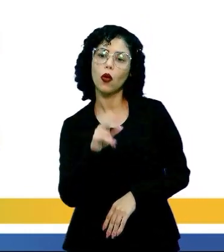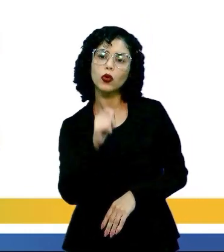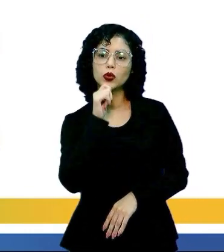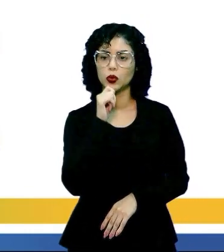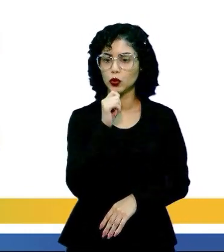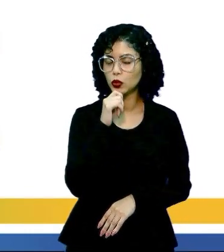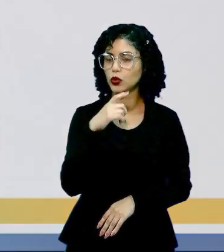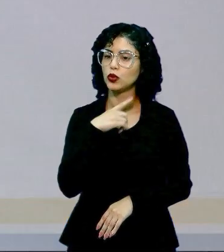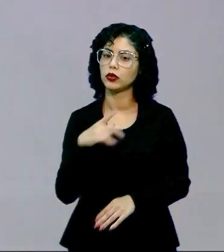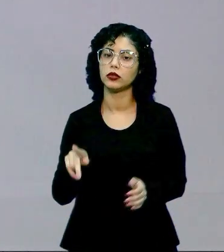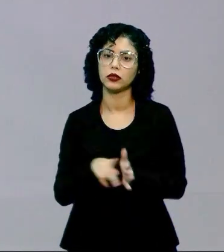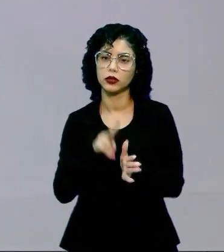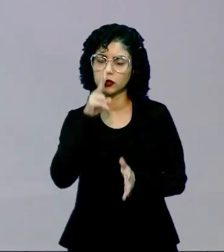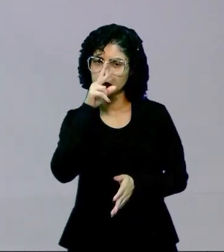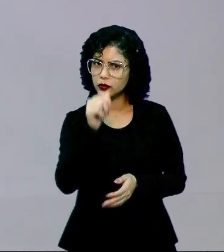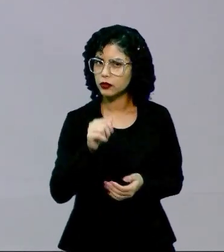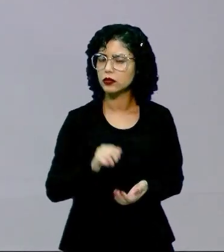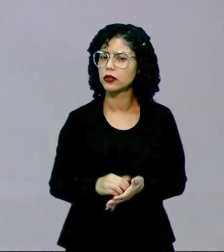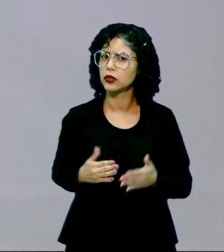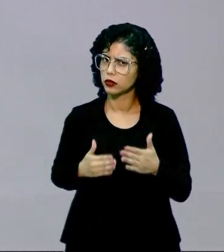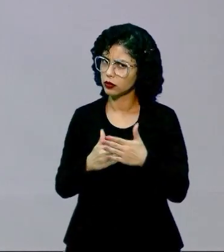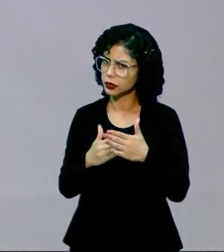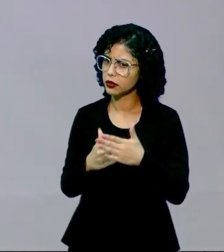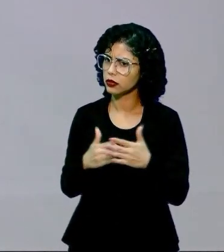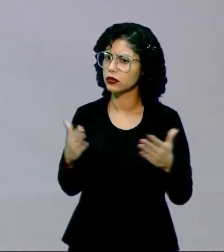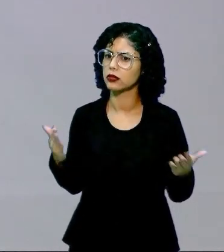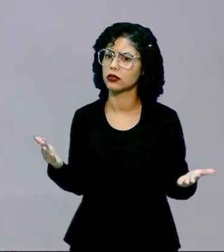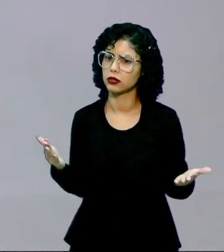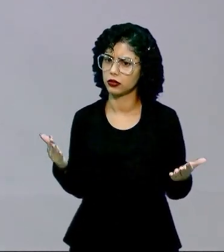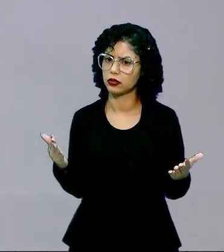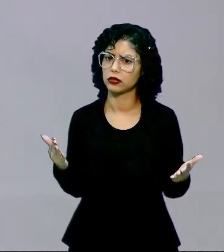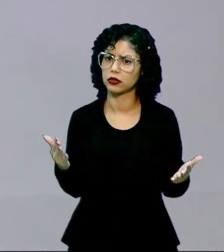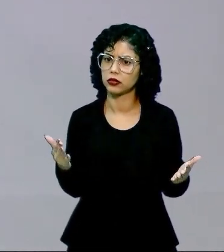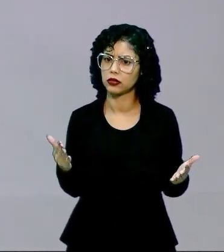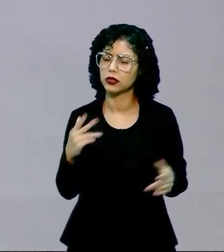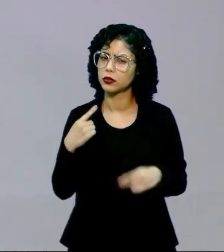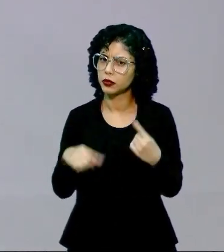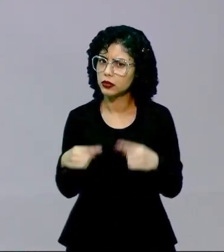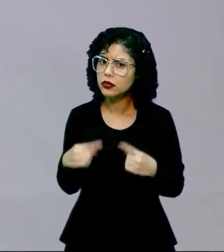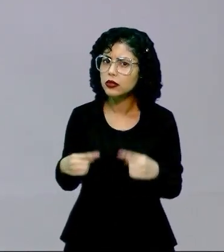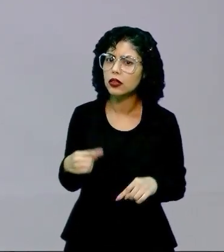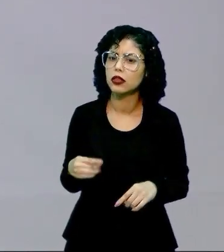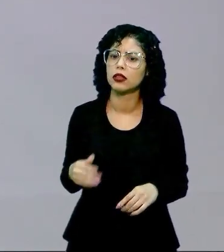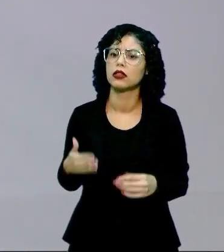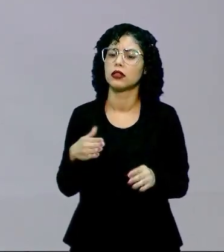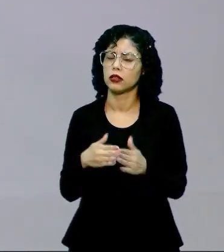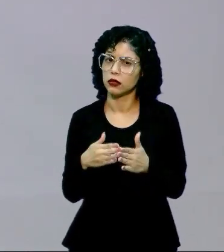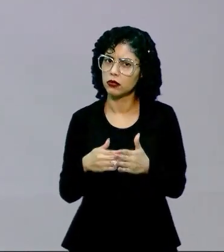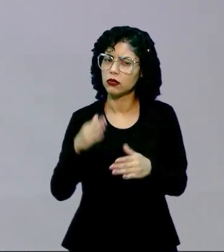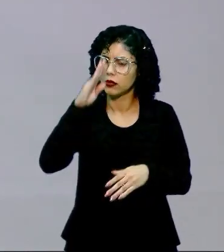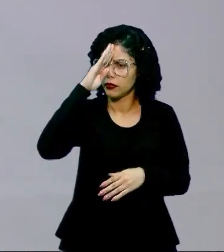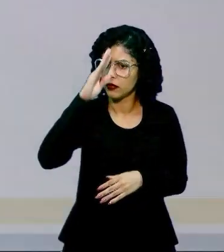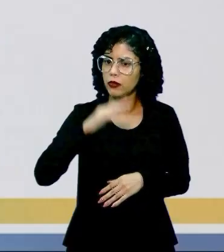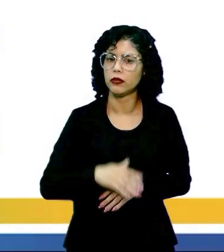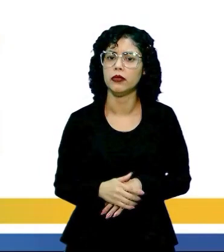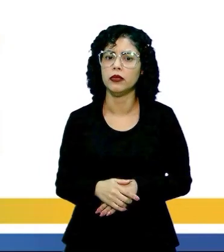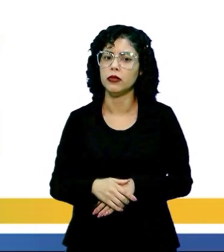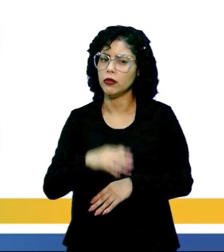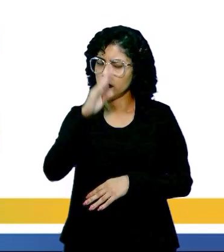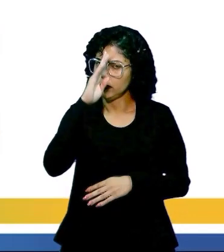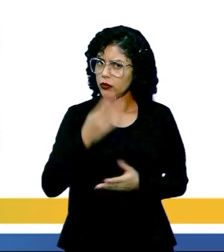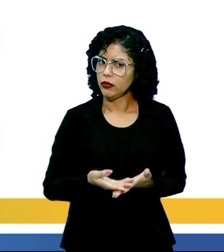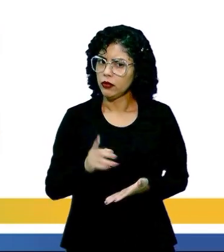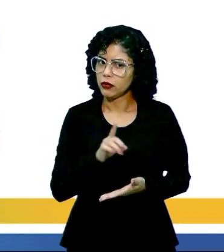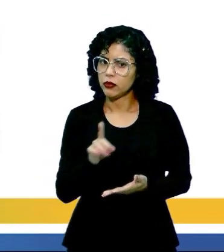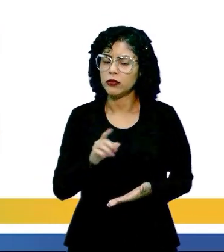eles tinham o seu poder limitado, né, politicamente e militarmente? Creio eu